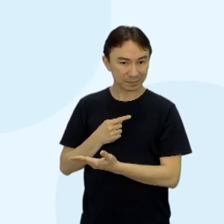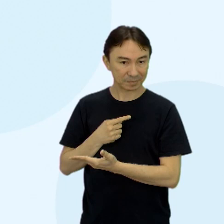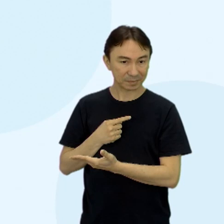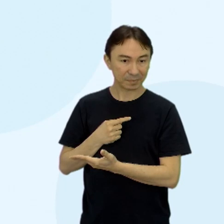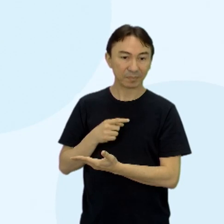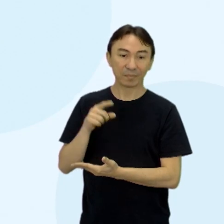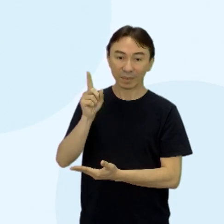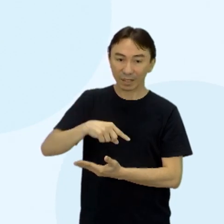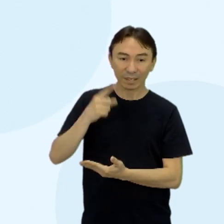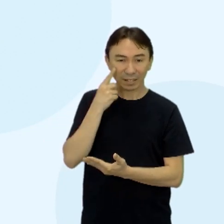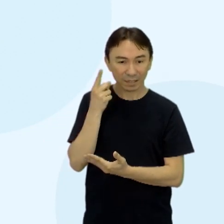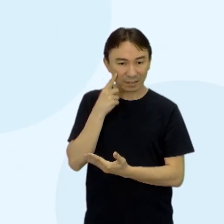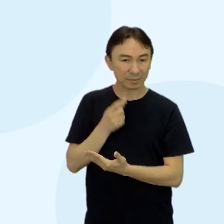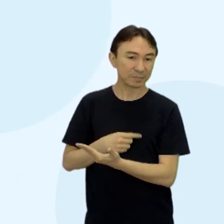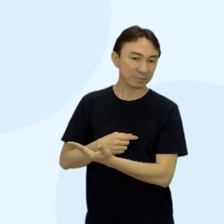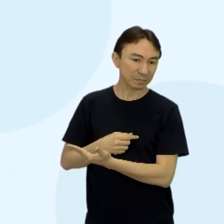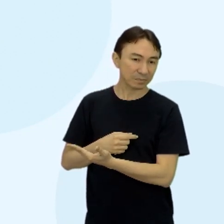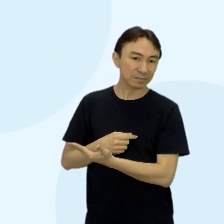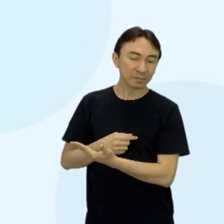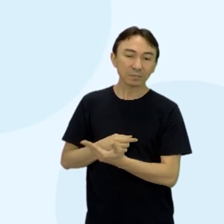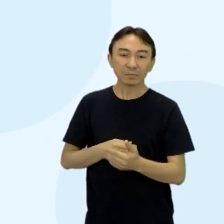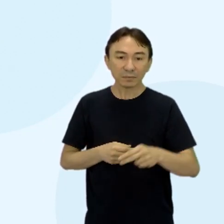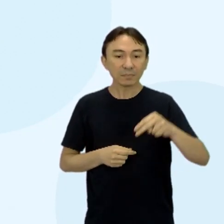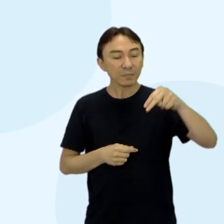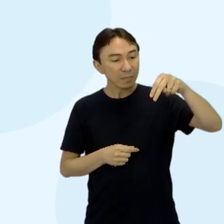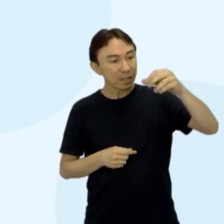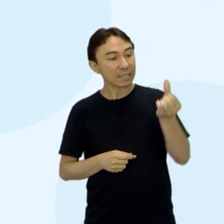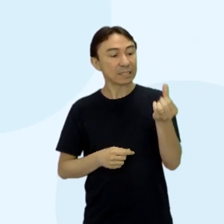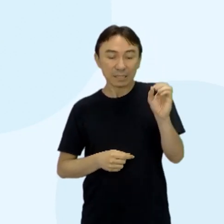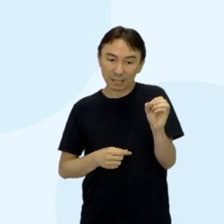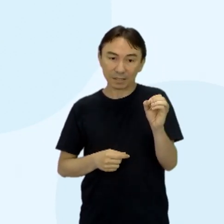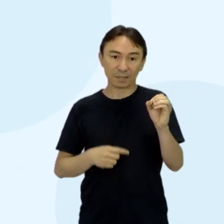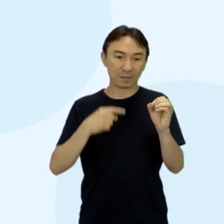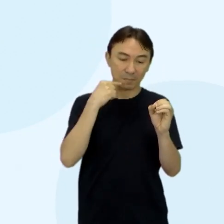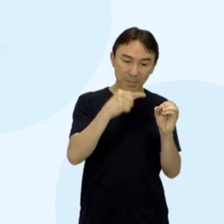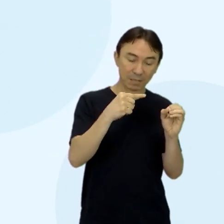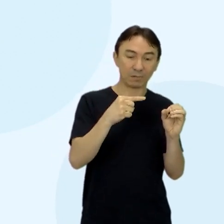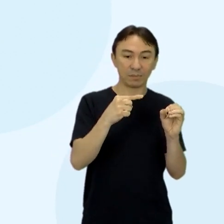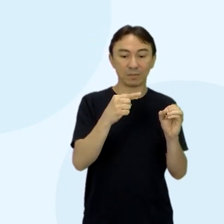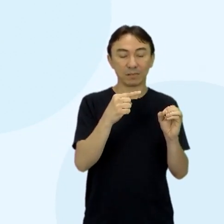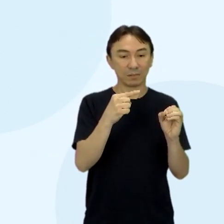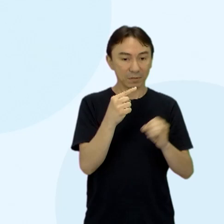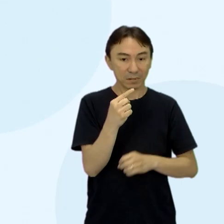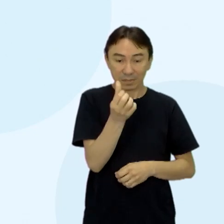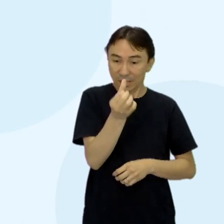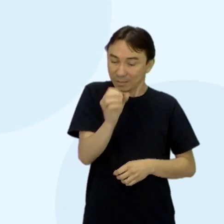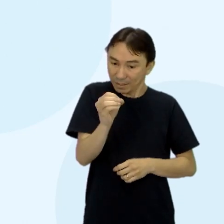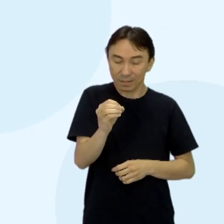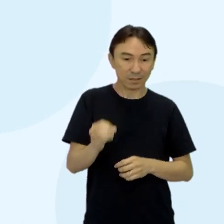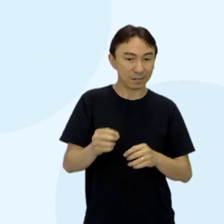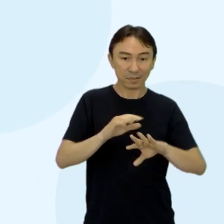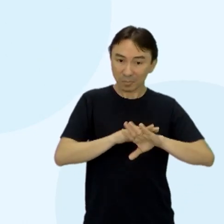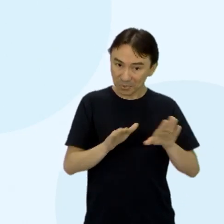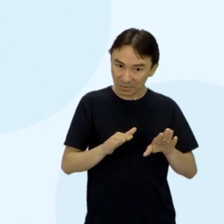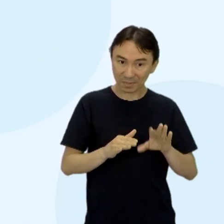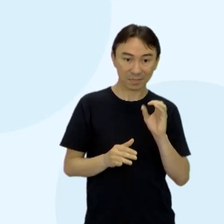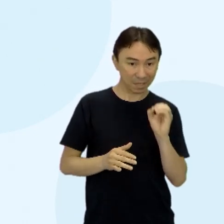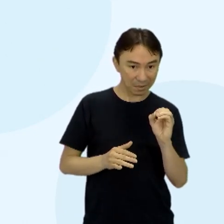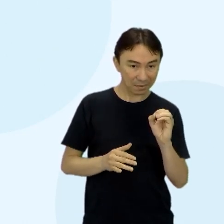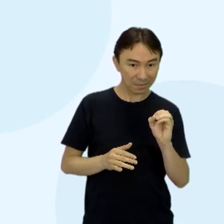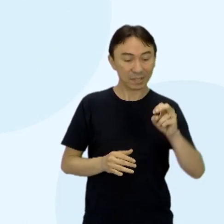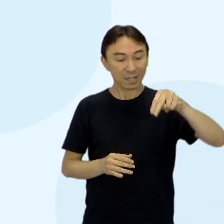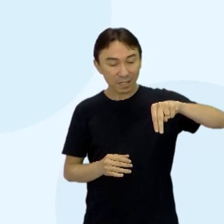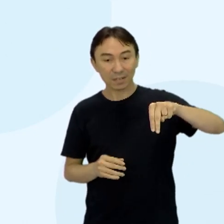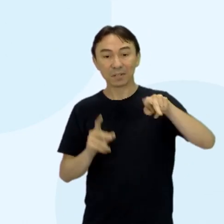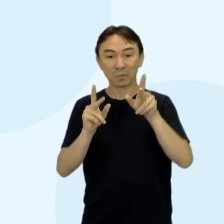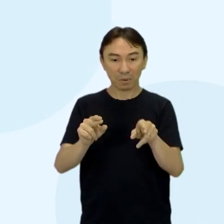eliminado com mais 60, né? Contas inversas, deu zero, e aí ficou só o N. E aí, 34 mais 60 ficou